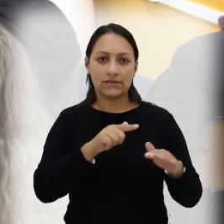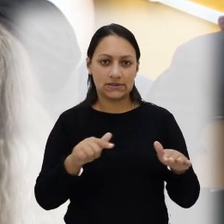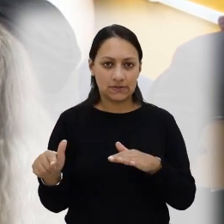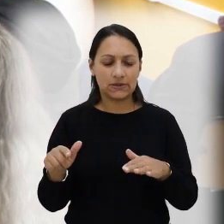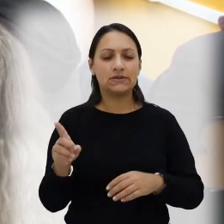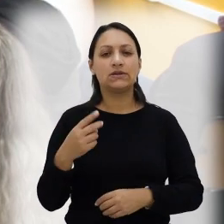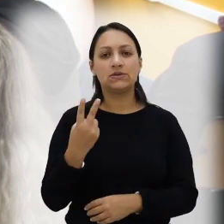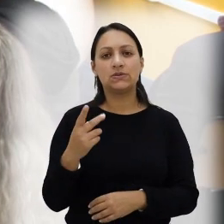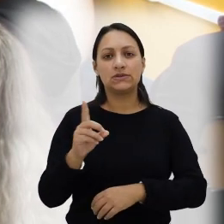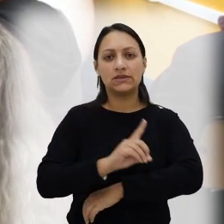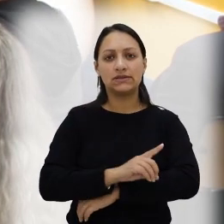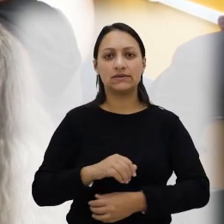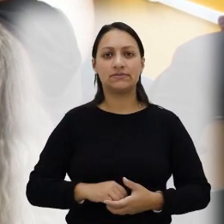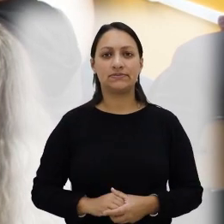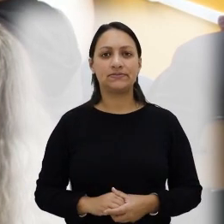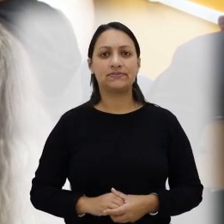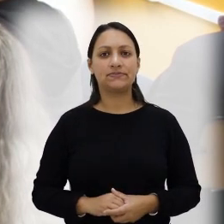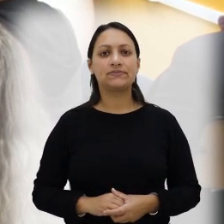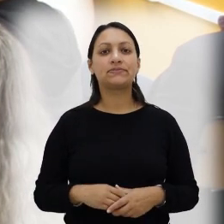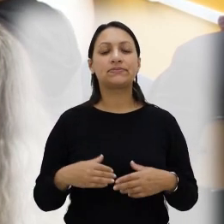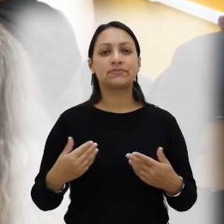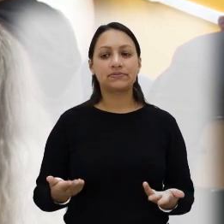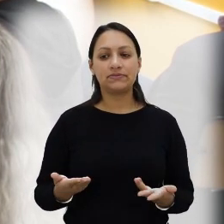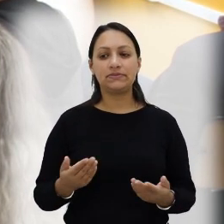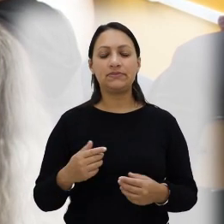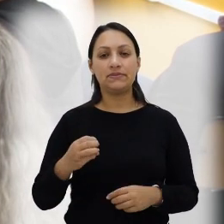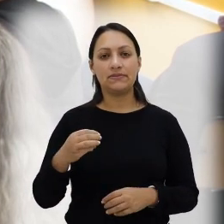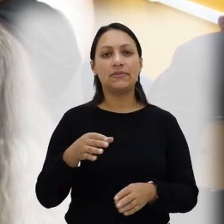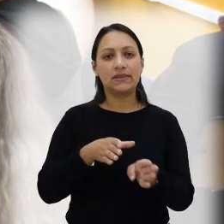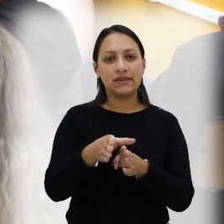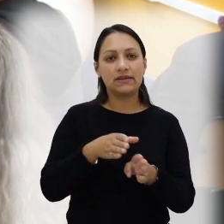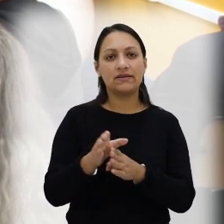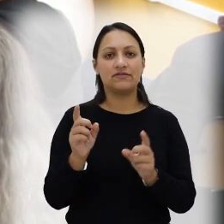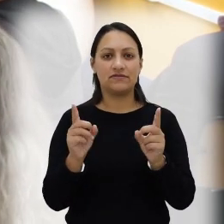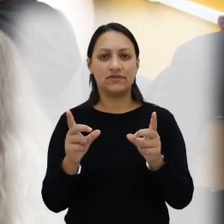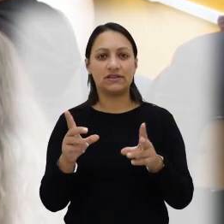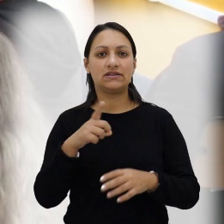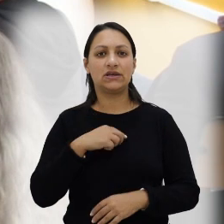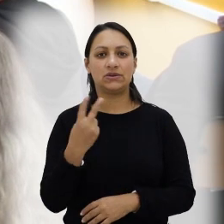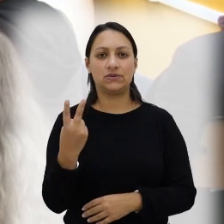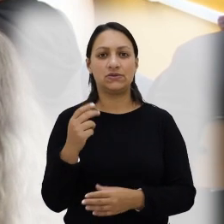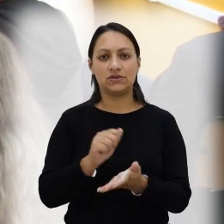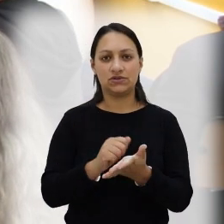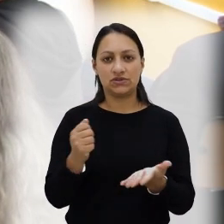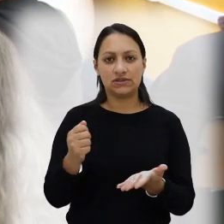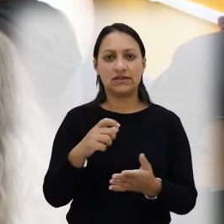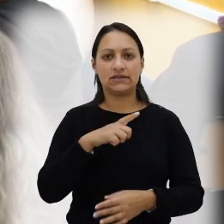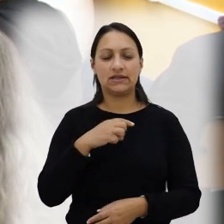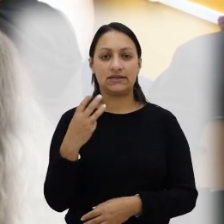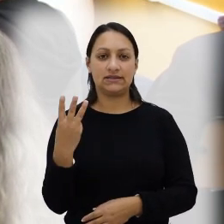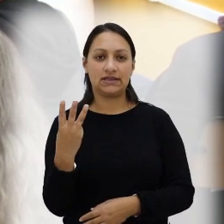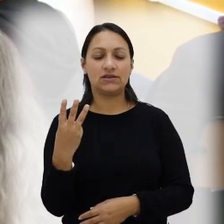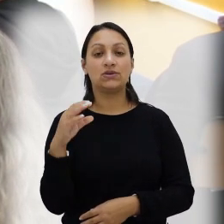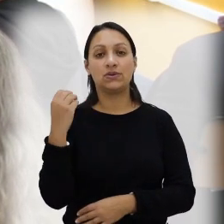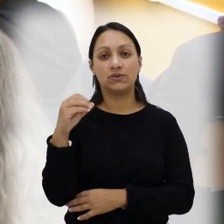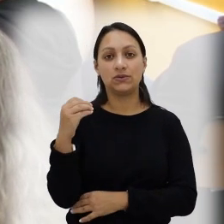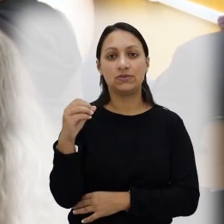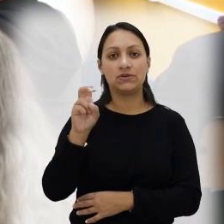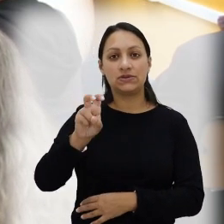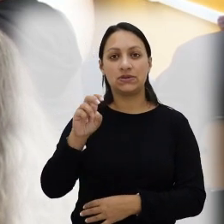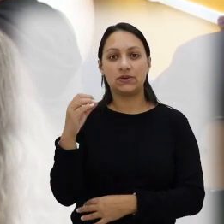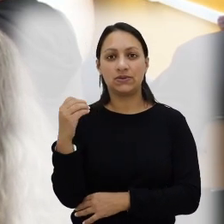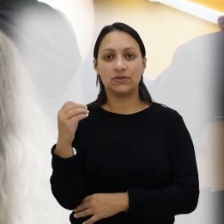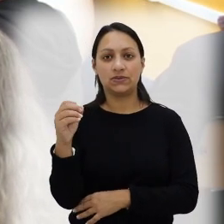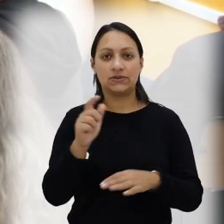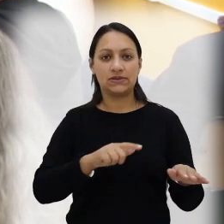2 datas. E aí, mentorias de vendas também são 2 agendas. Então, nós temos 3 de outubro, e 5 de outubro,